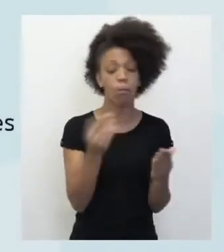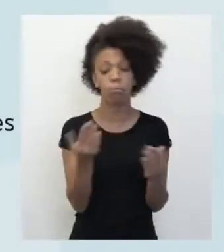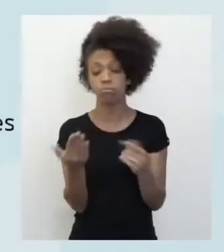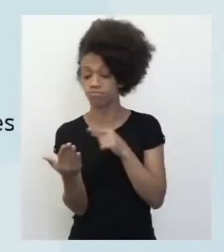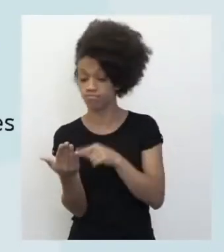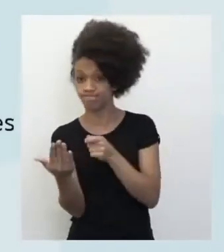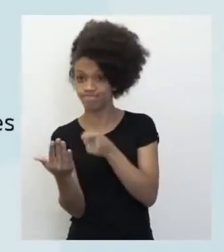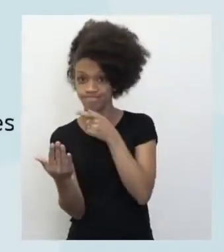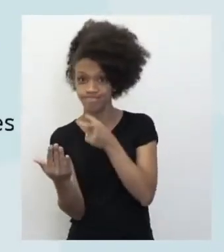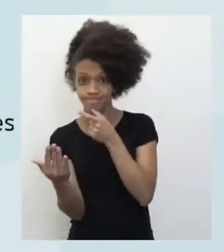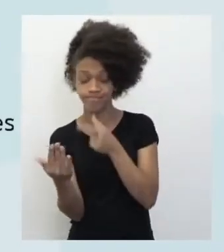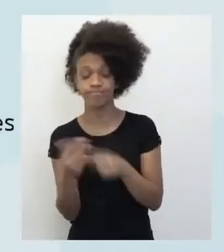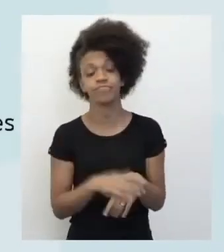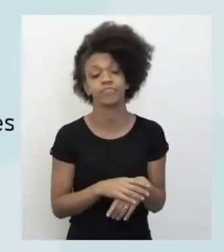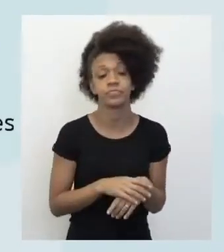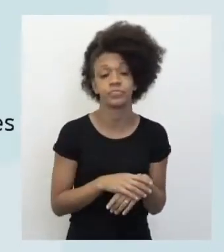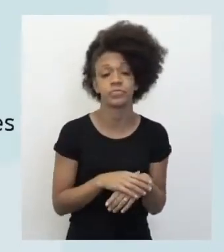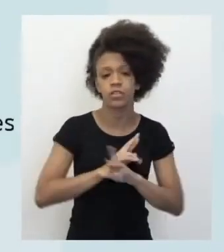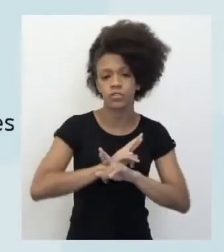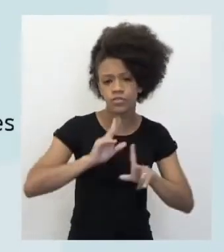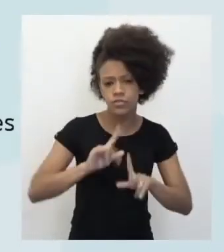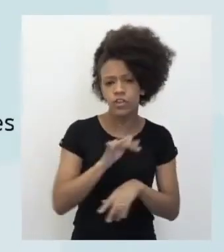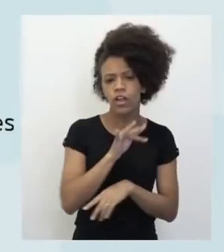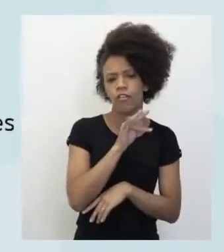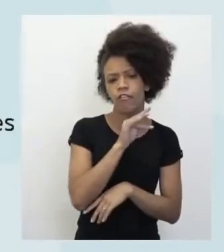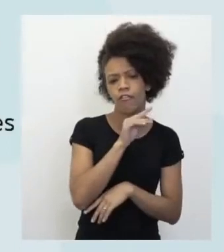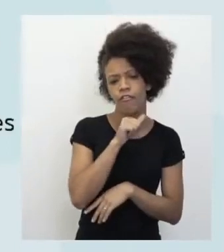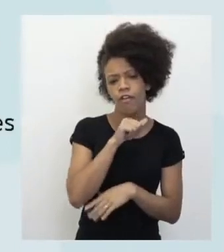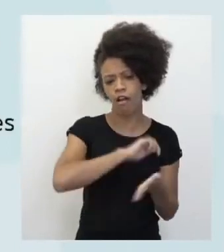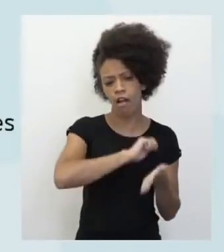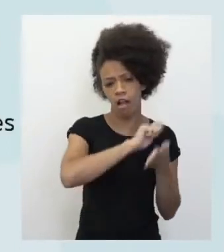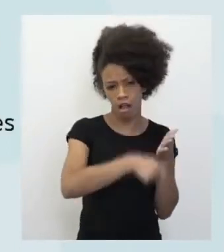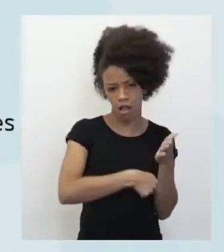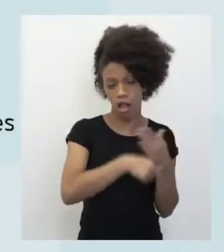Diferenciar autos de farsas no Teatro